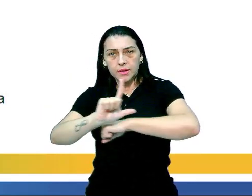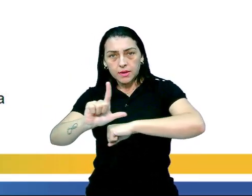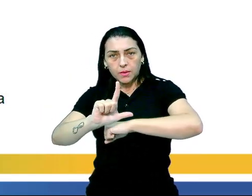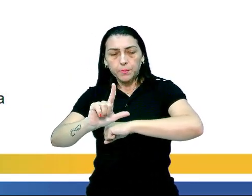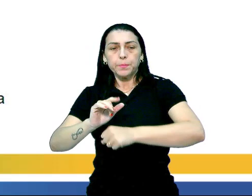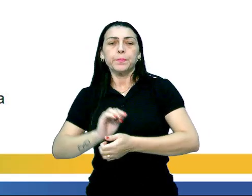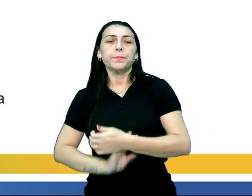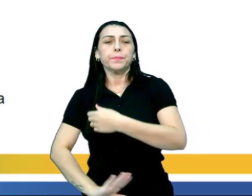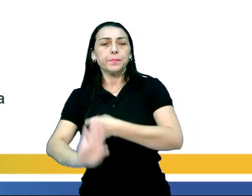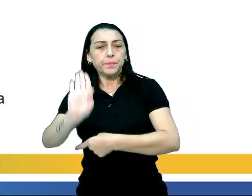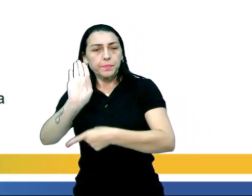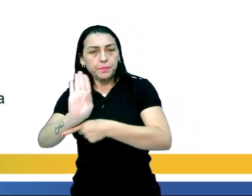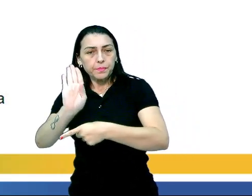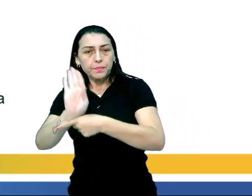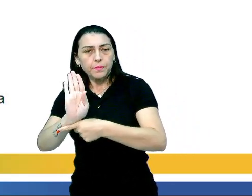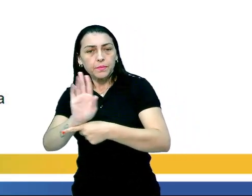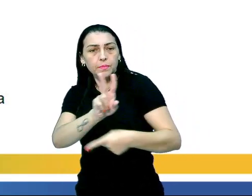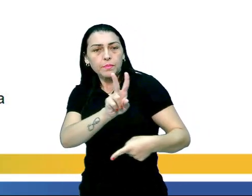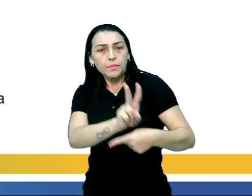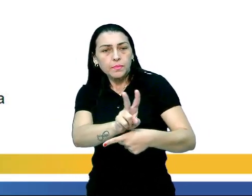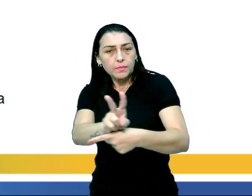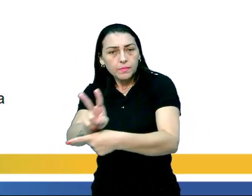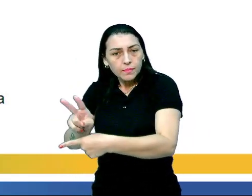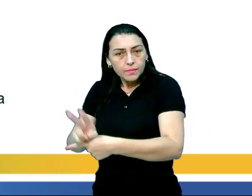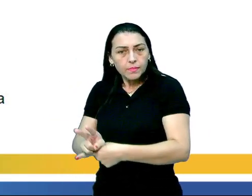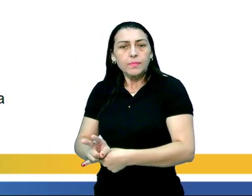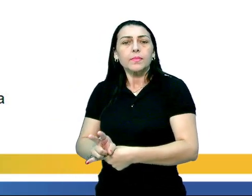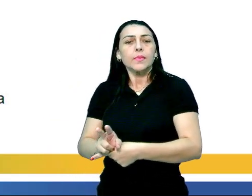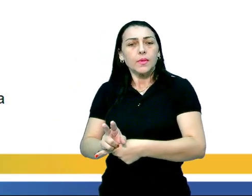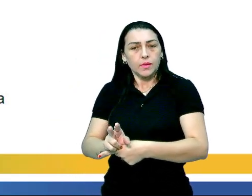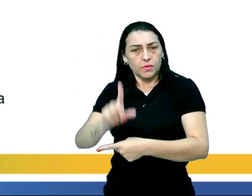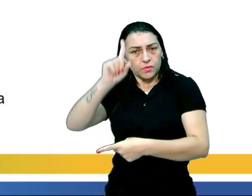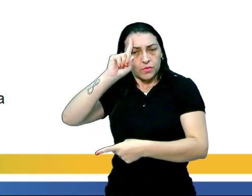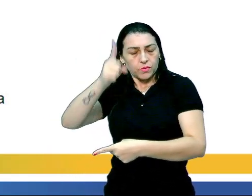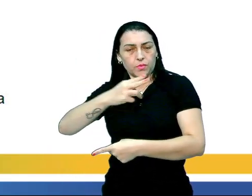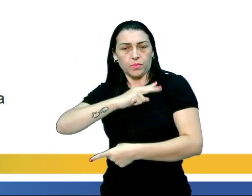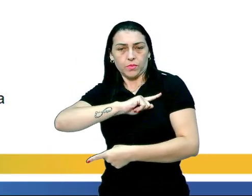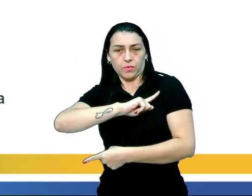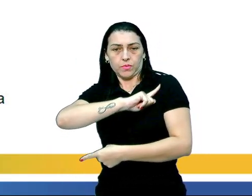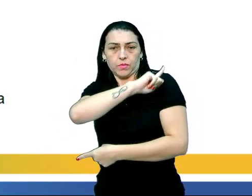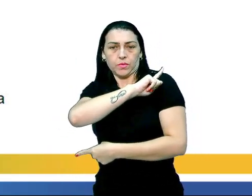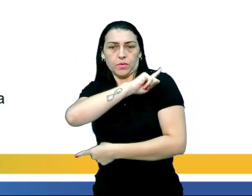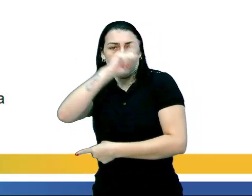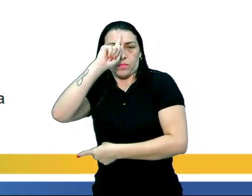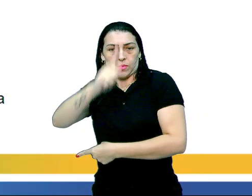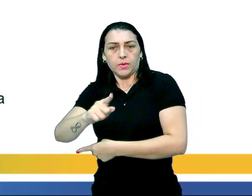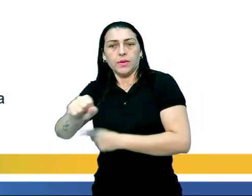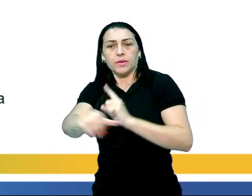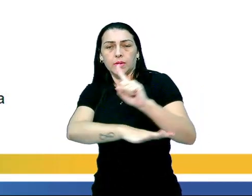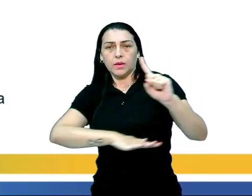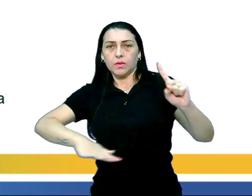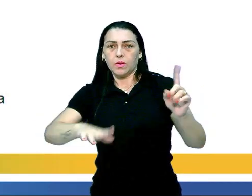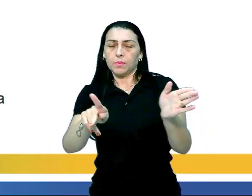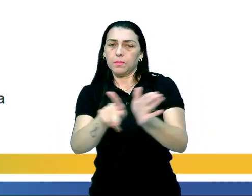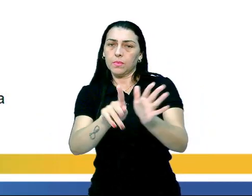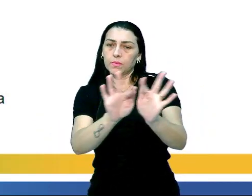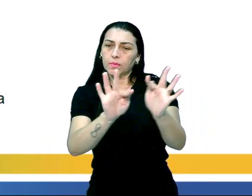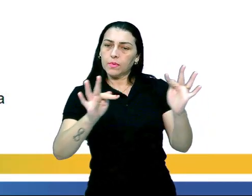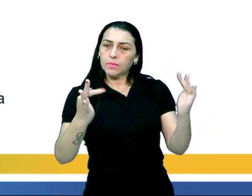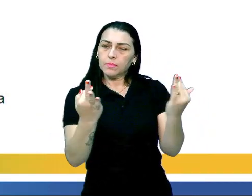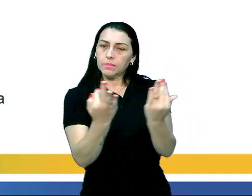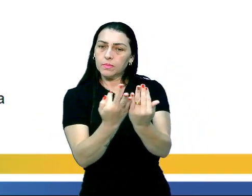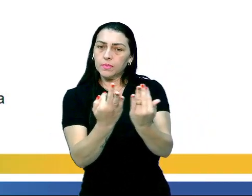legislação vigente. B. Manutenção do status quo gerencial e dos padrões